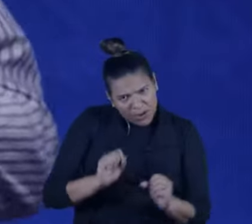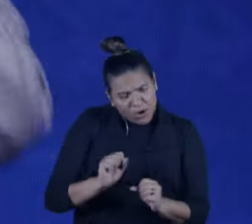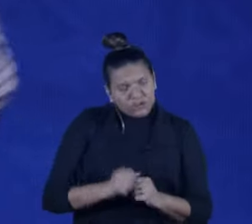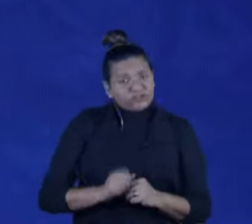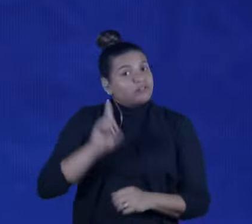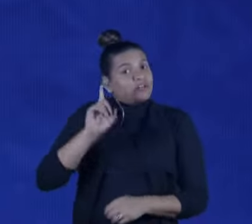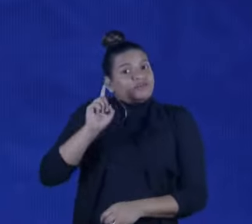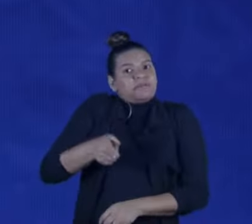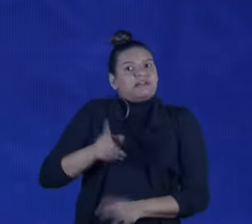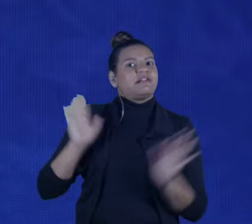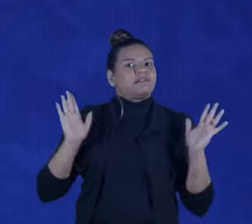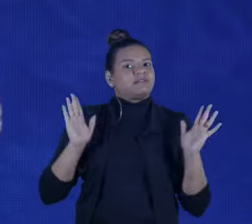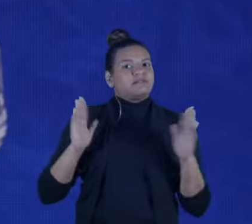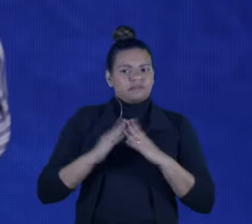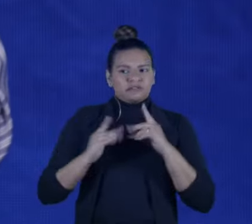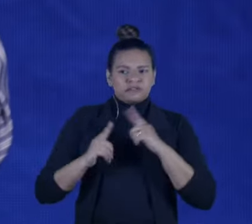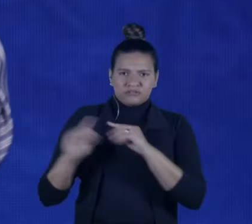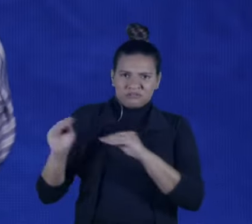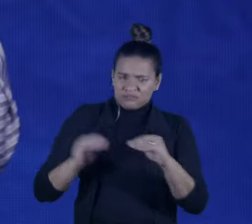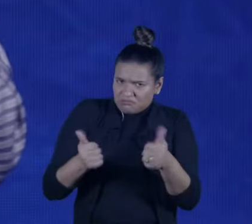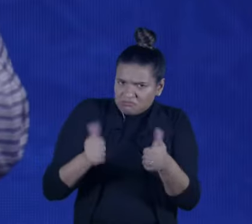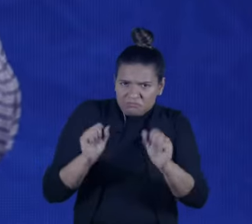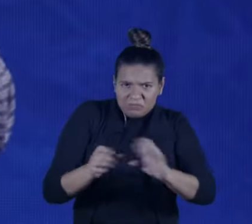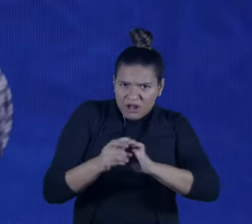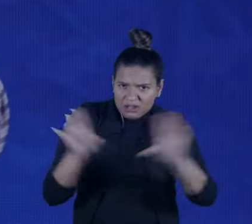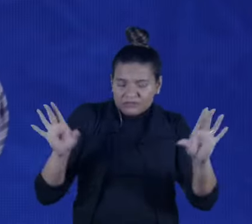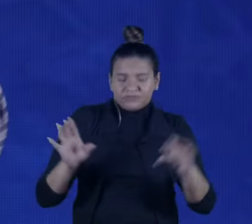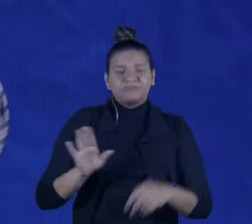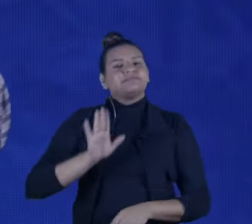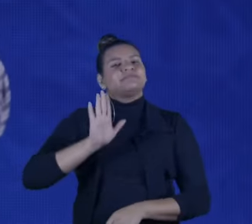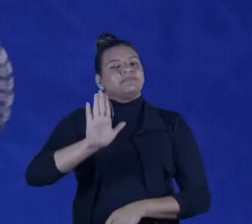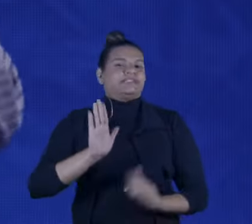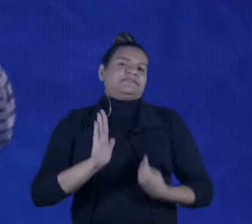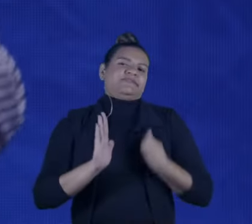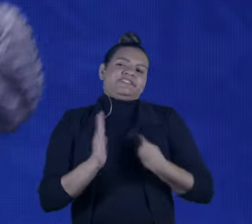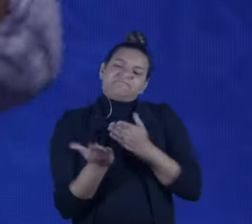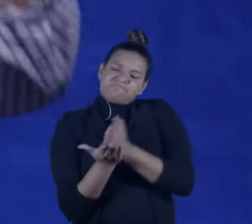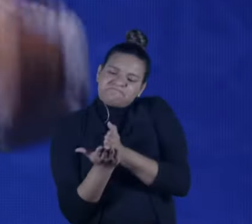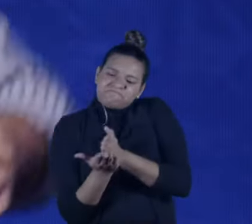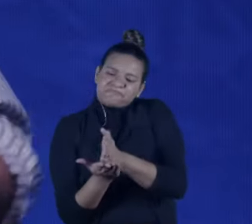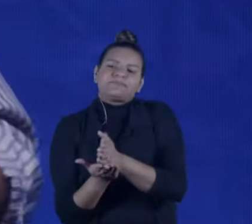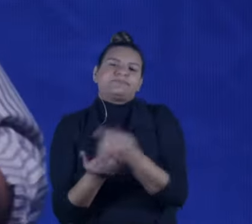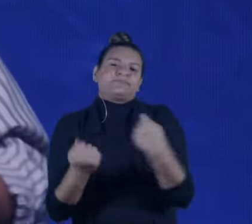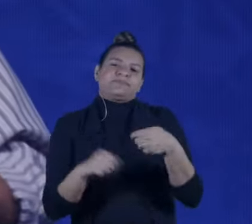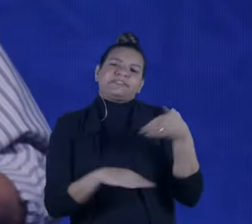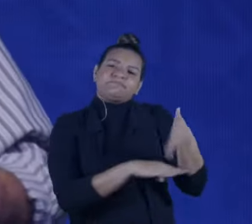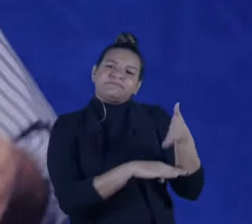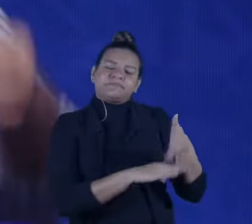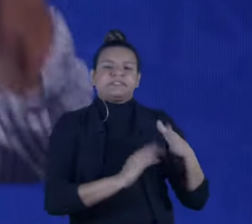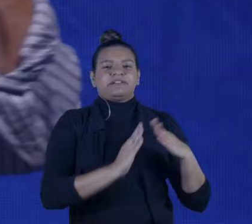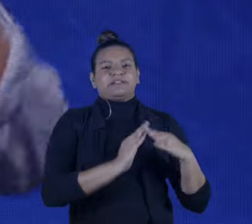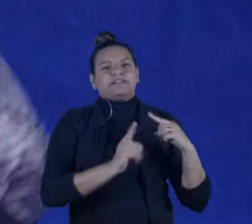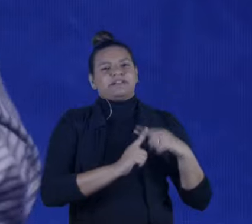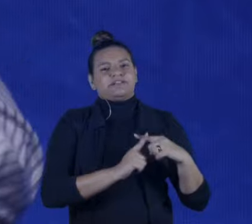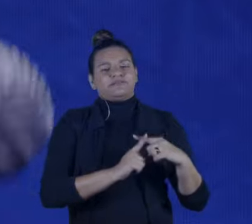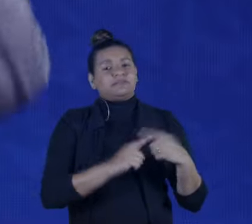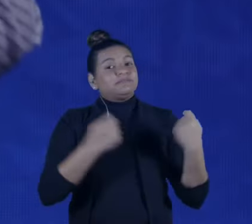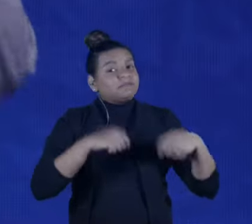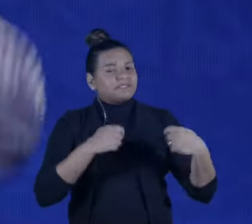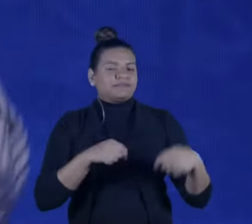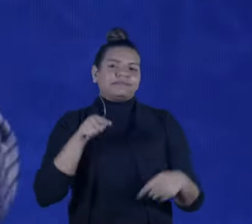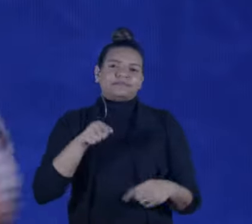mandar mudar, mude. Mas não viva sem a igreja. Porque a